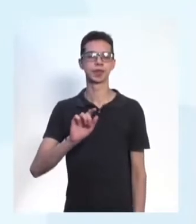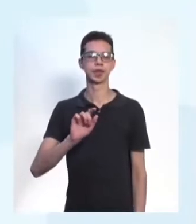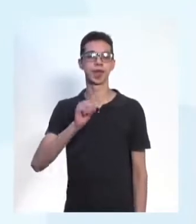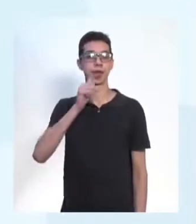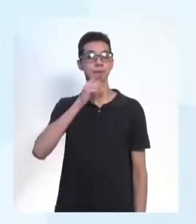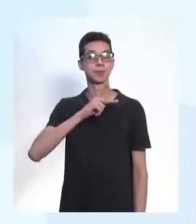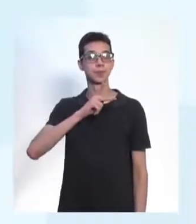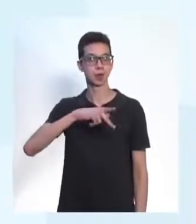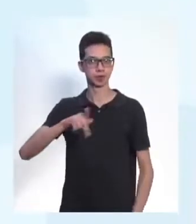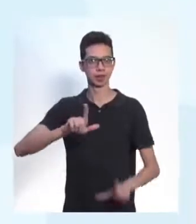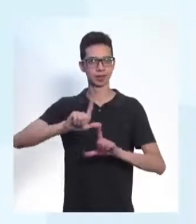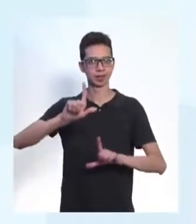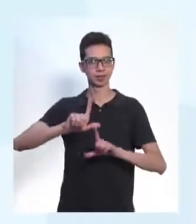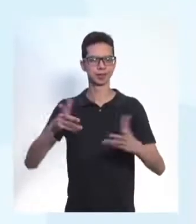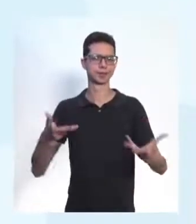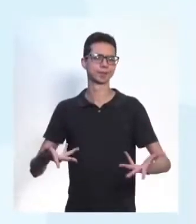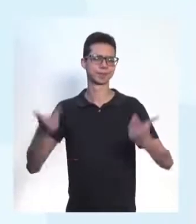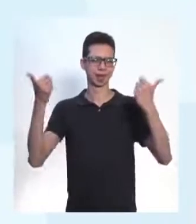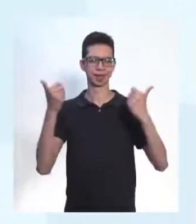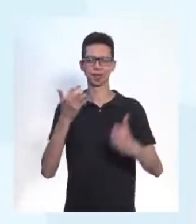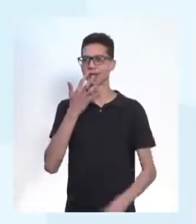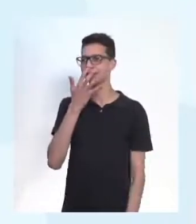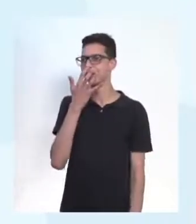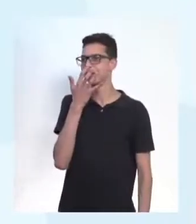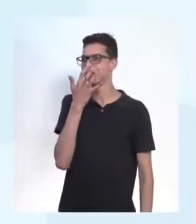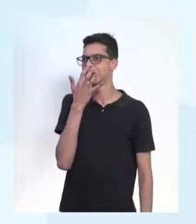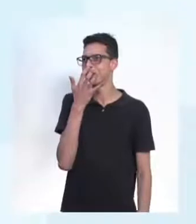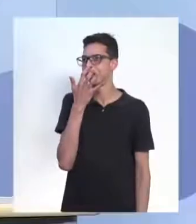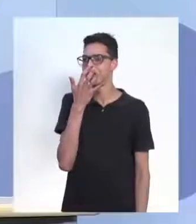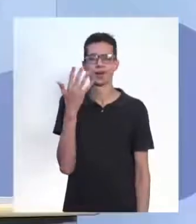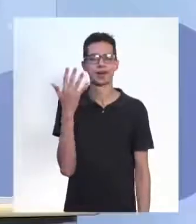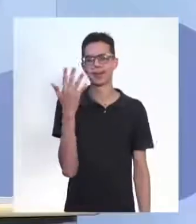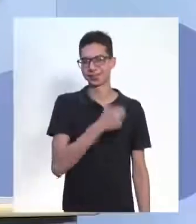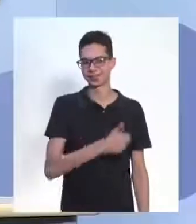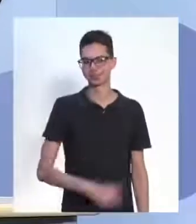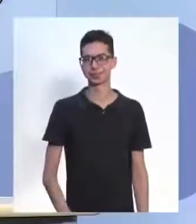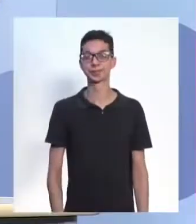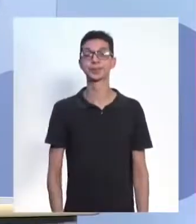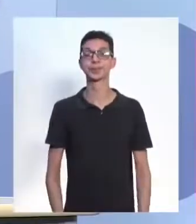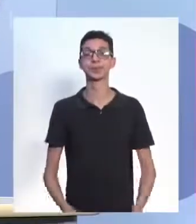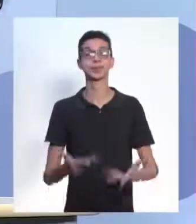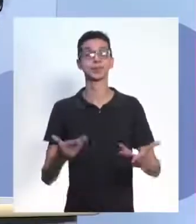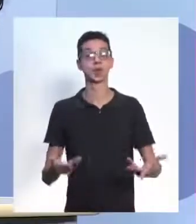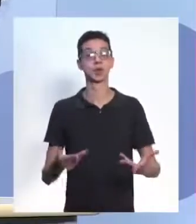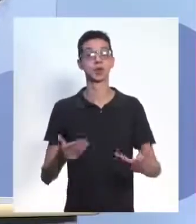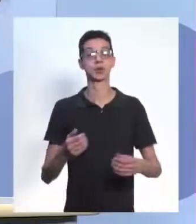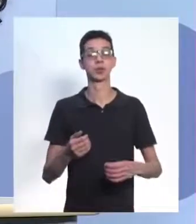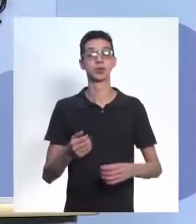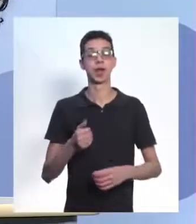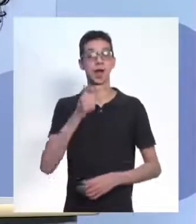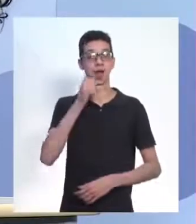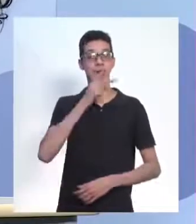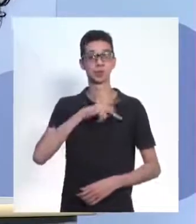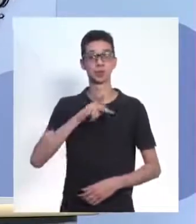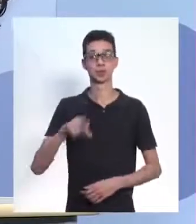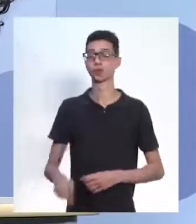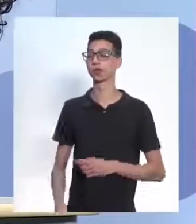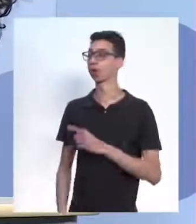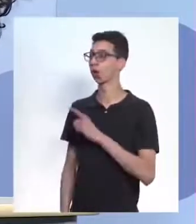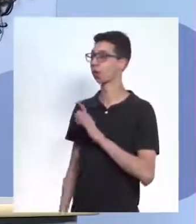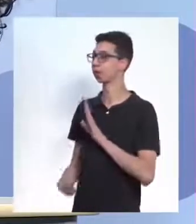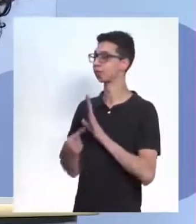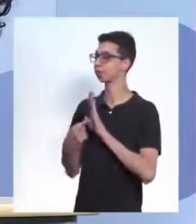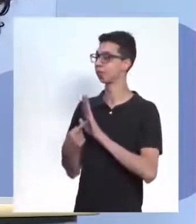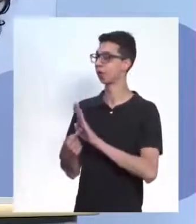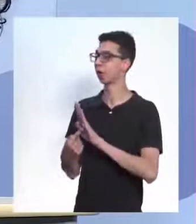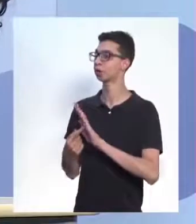dela é maravilhosa, né, Deia? É simplesmente linda. Obrigada. E aí ela vai mostrar para a gente o que é essa relação